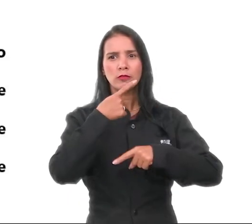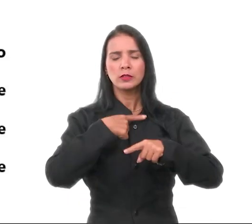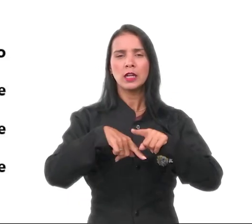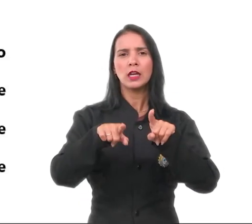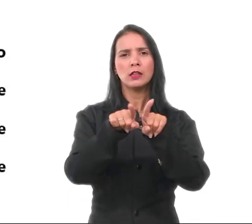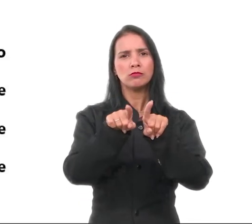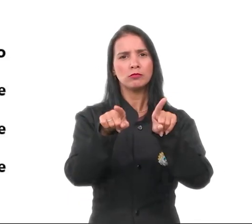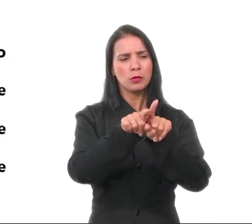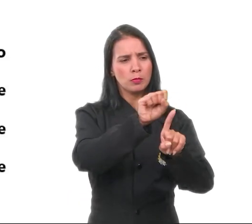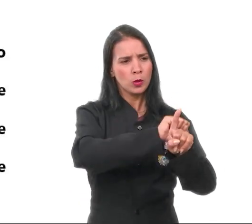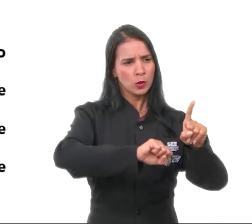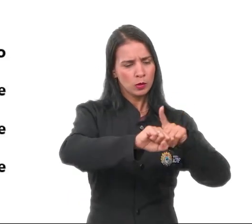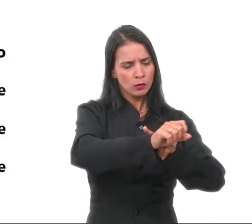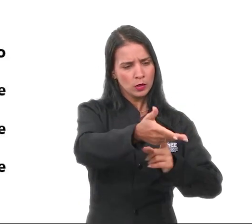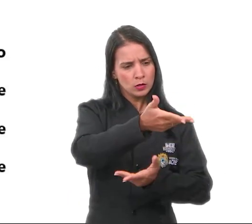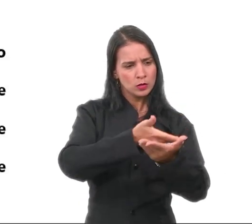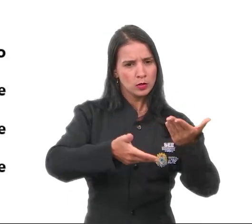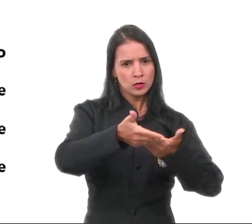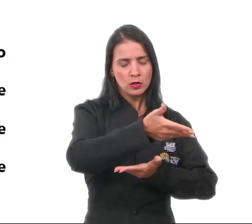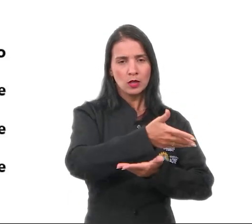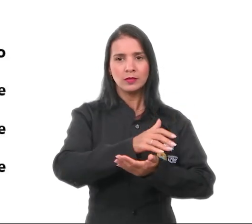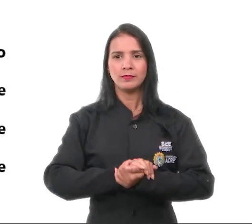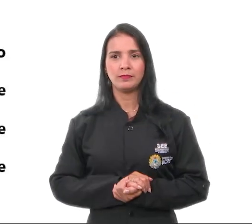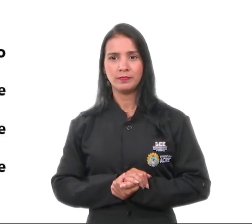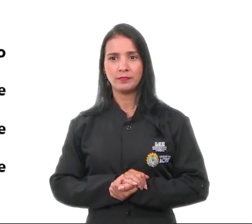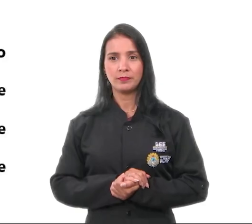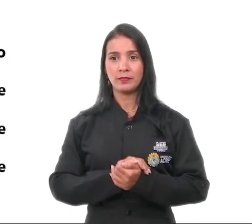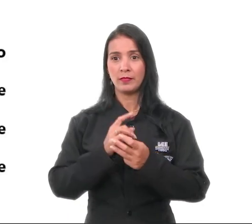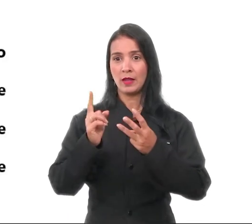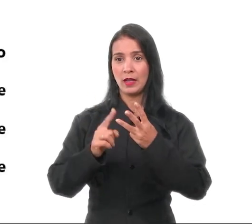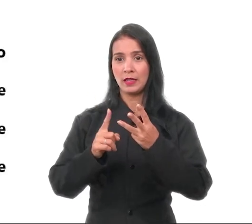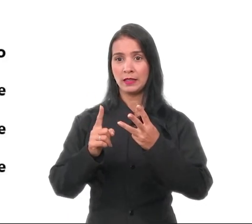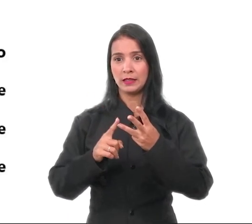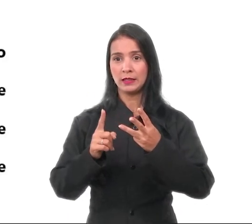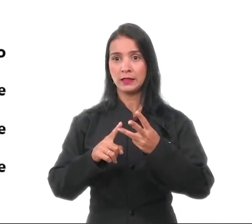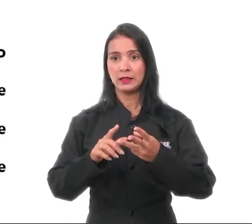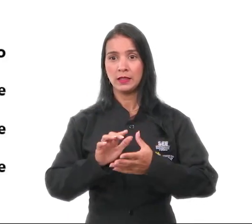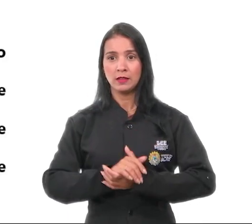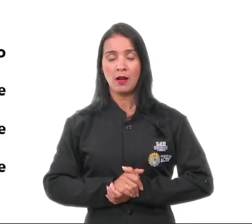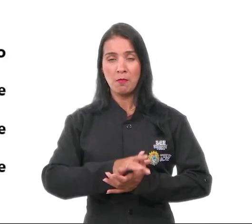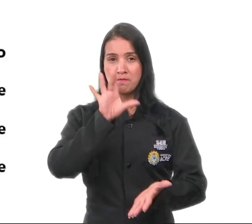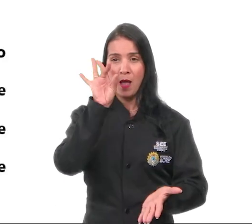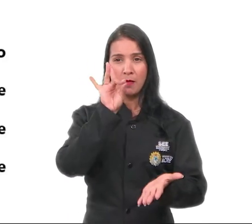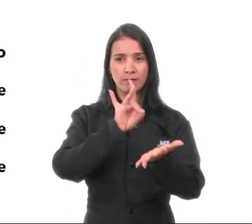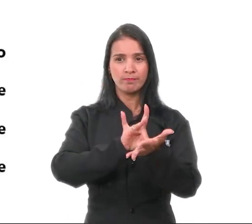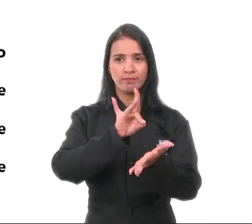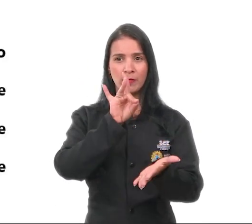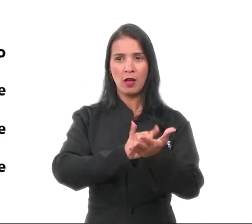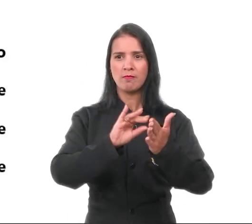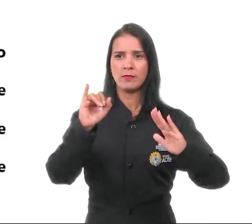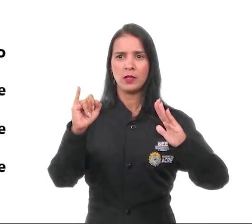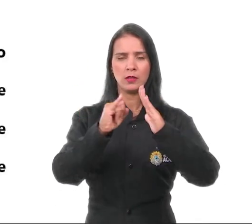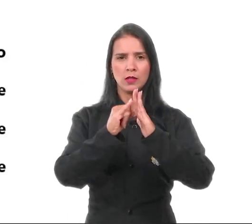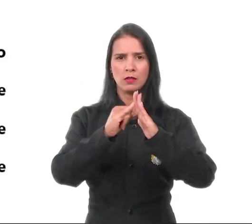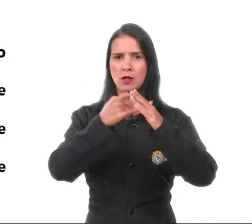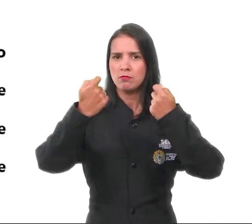No nosso terceiro marcador, a eficácia das instituições depende de transparência,